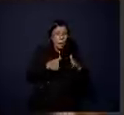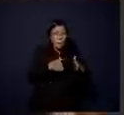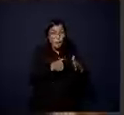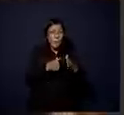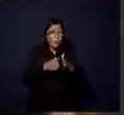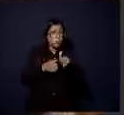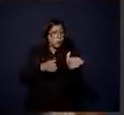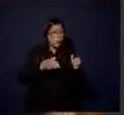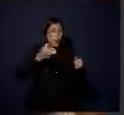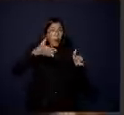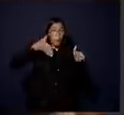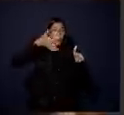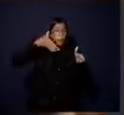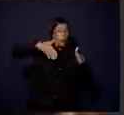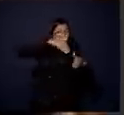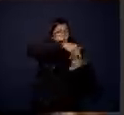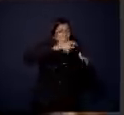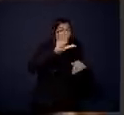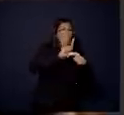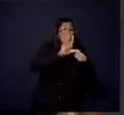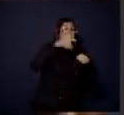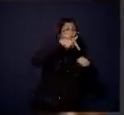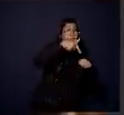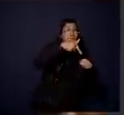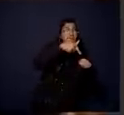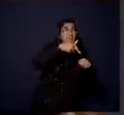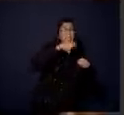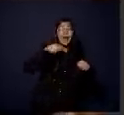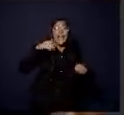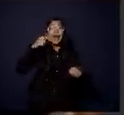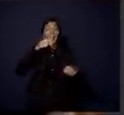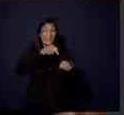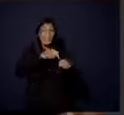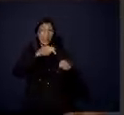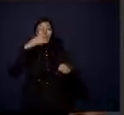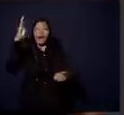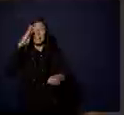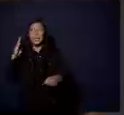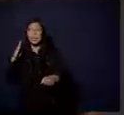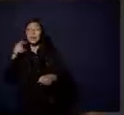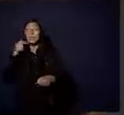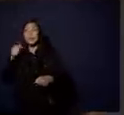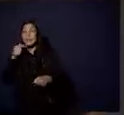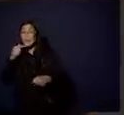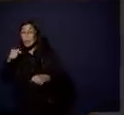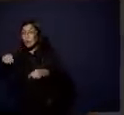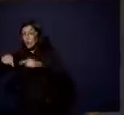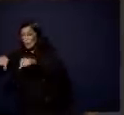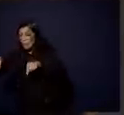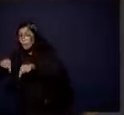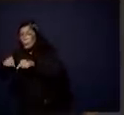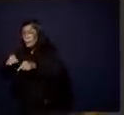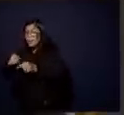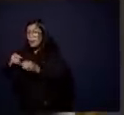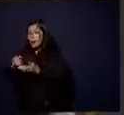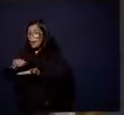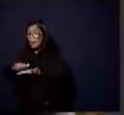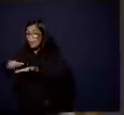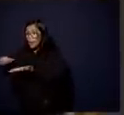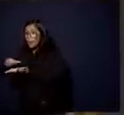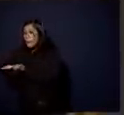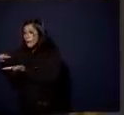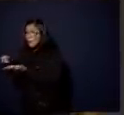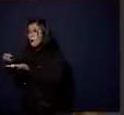ela minimiza o curso de logística no Brasil você monta o seu centro de distribuição onde você tem o melhor benefício fiscal aumentando